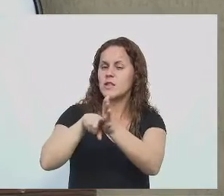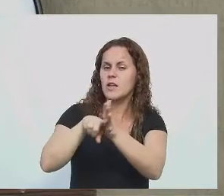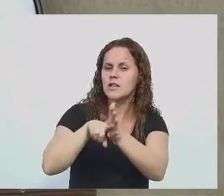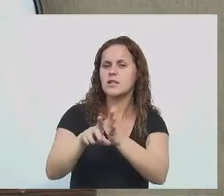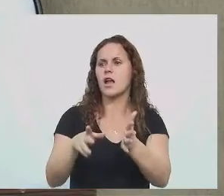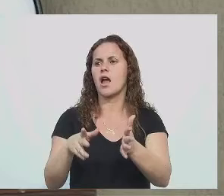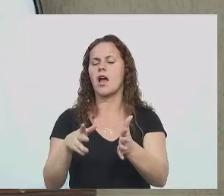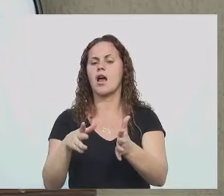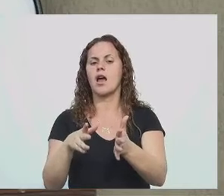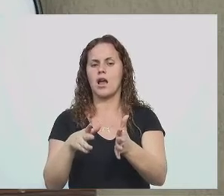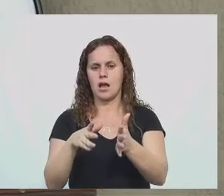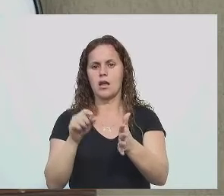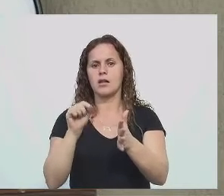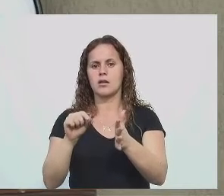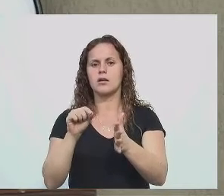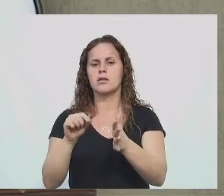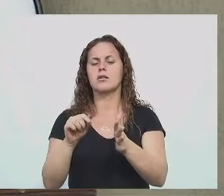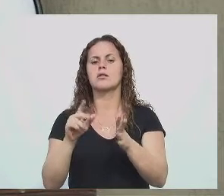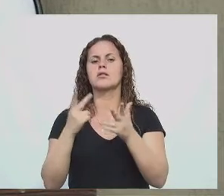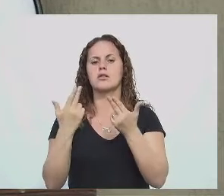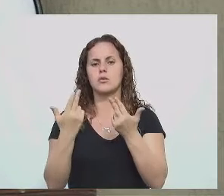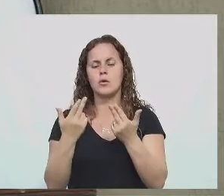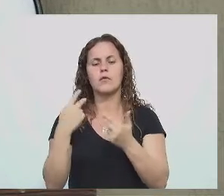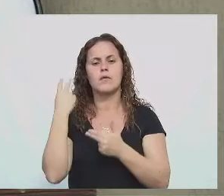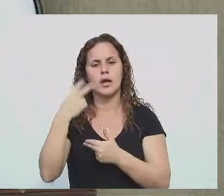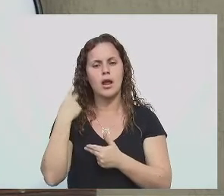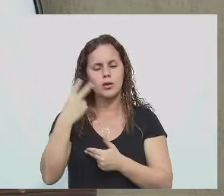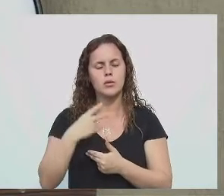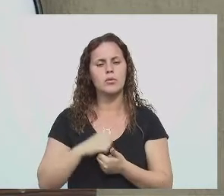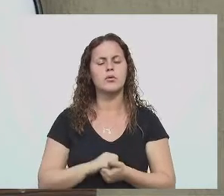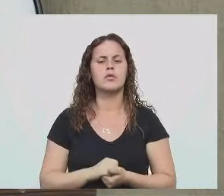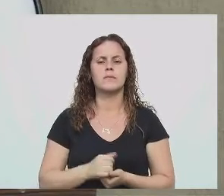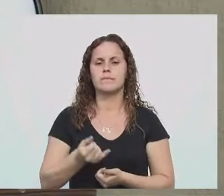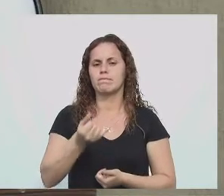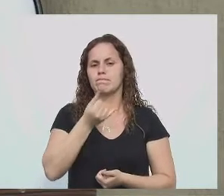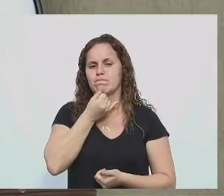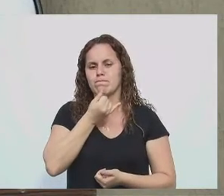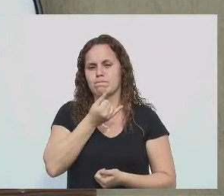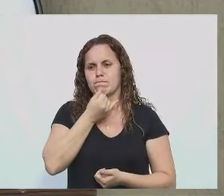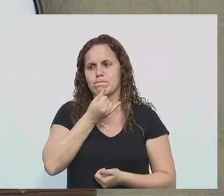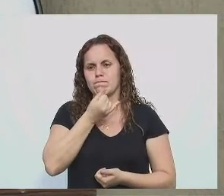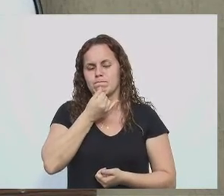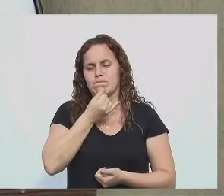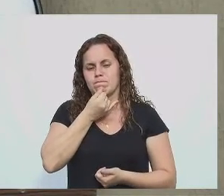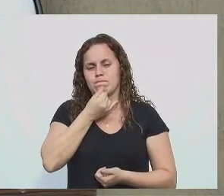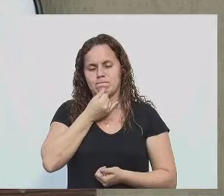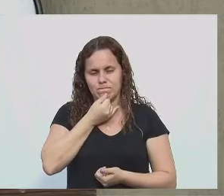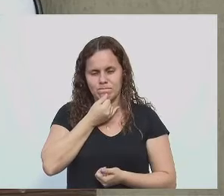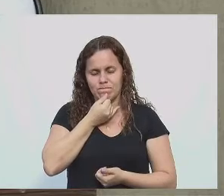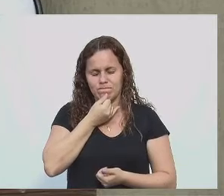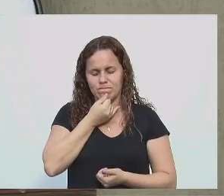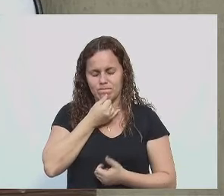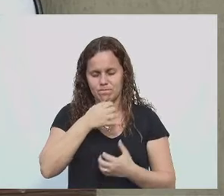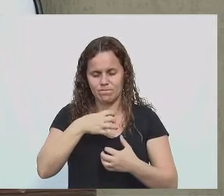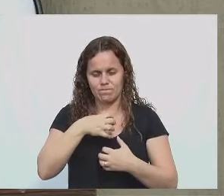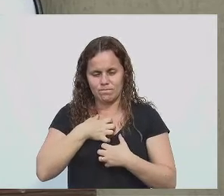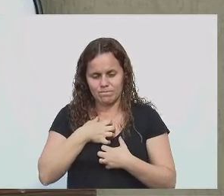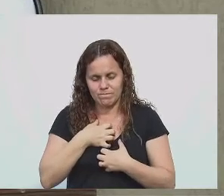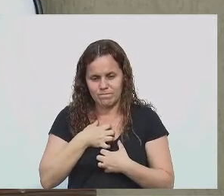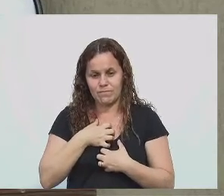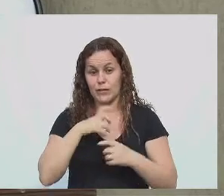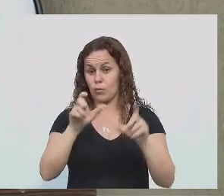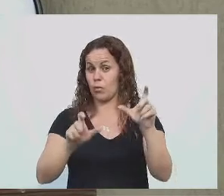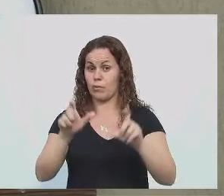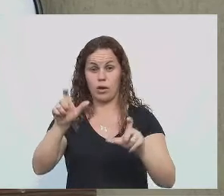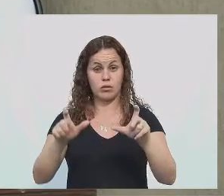de preferência fiscalizar, que é o papel do vereador. Infelizmente, a nossa população não olha aquele vereador